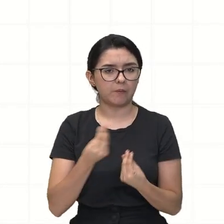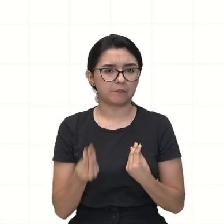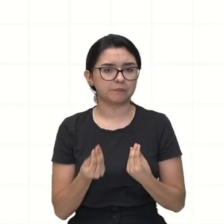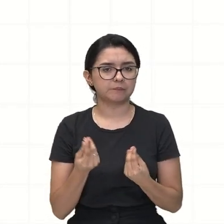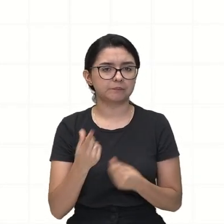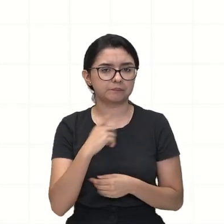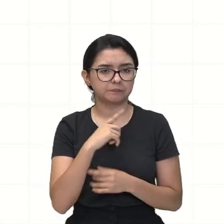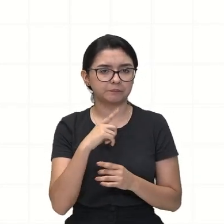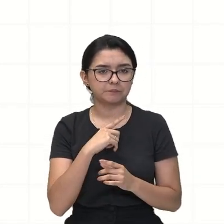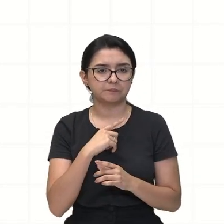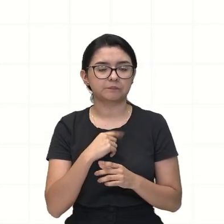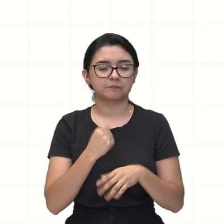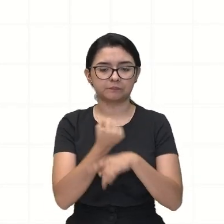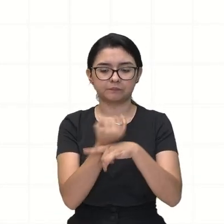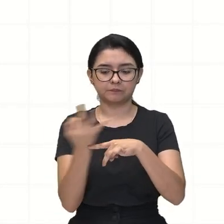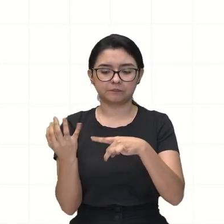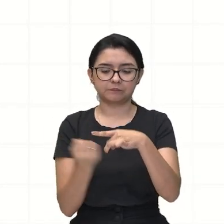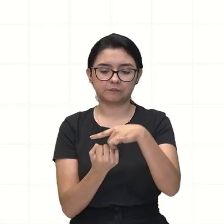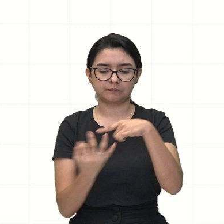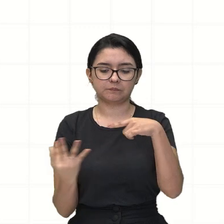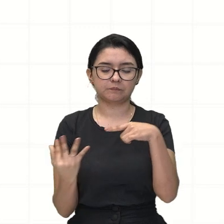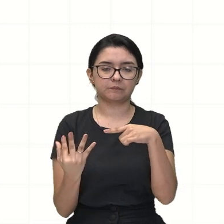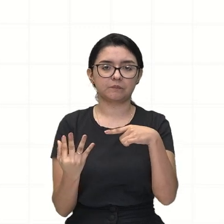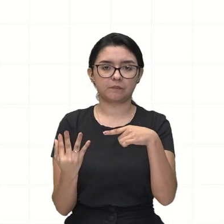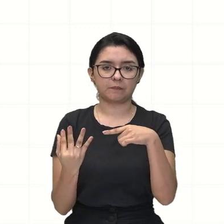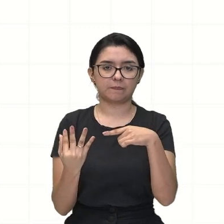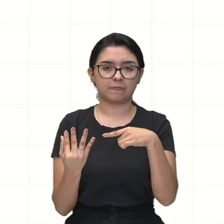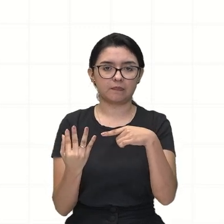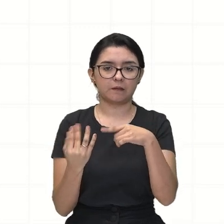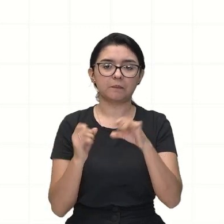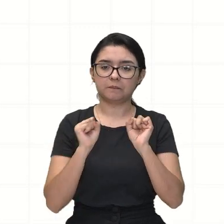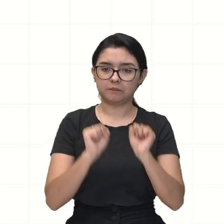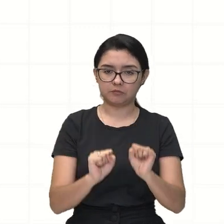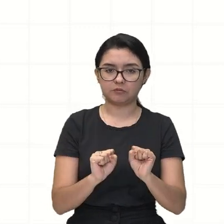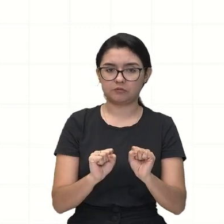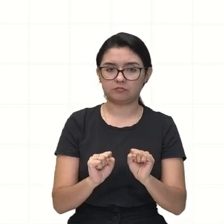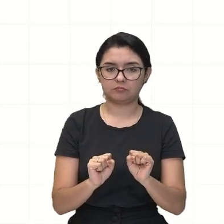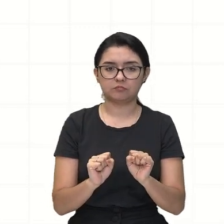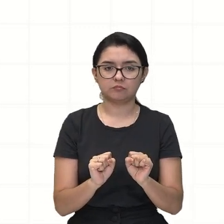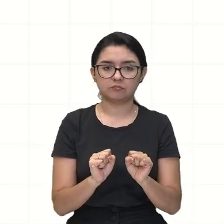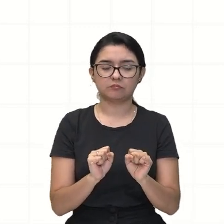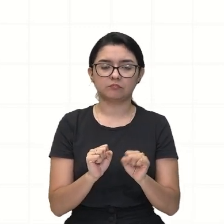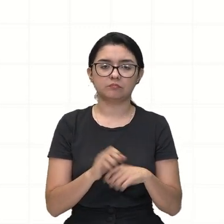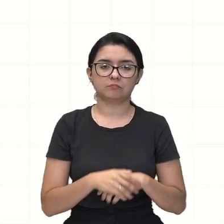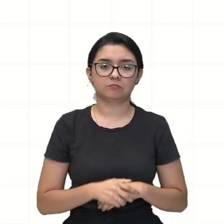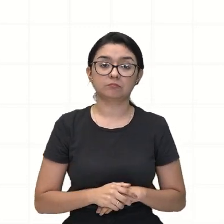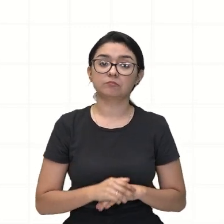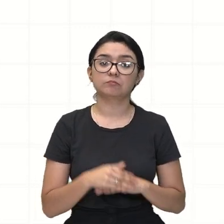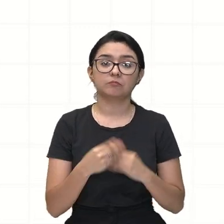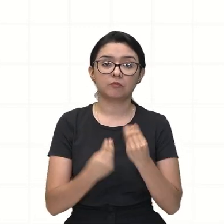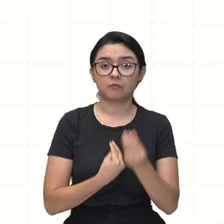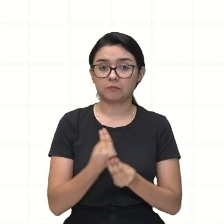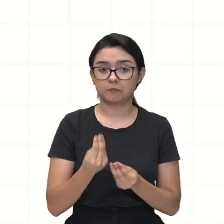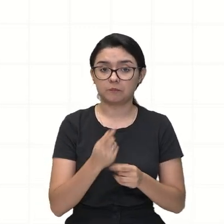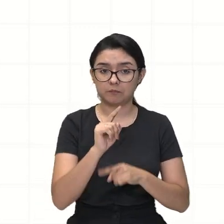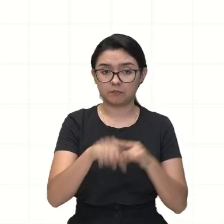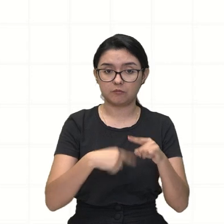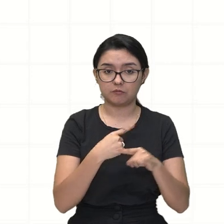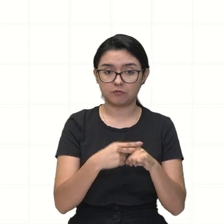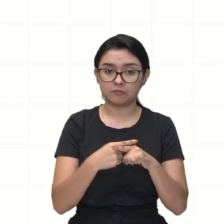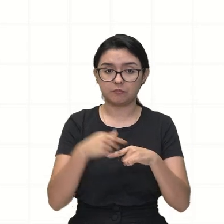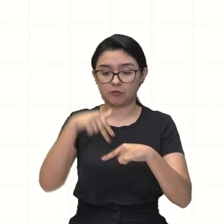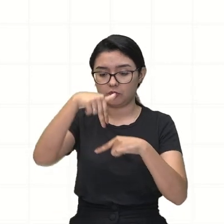frações equivalentes? Podemos obter frações equivalentes multiplicando o numerador e